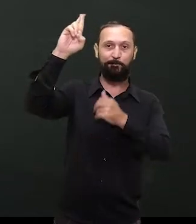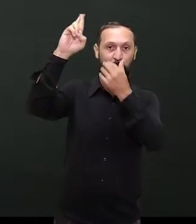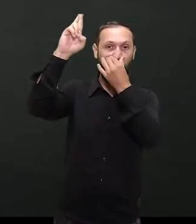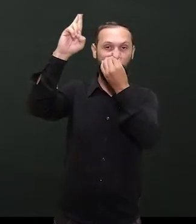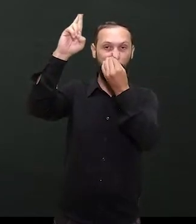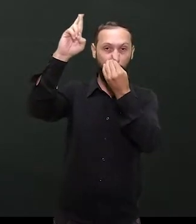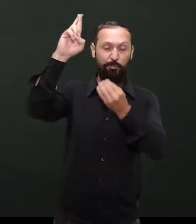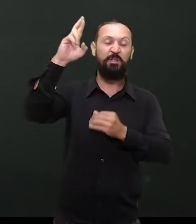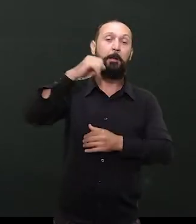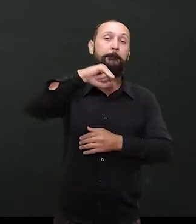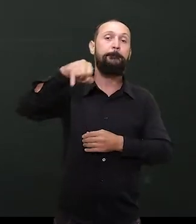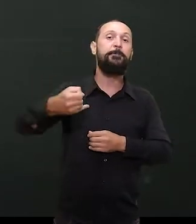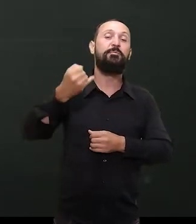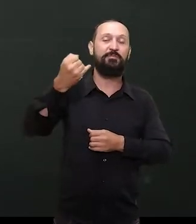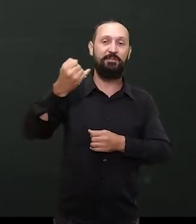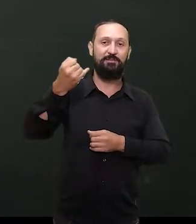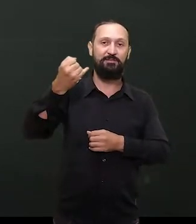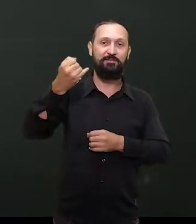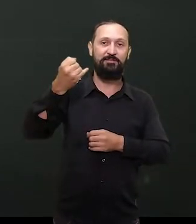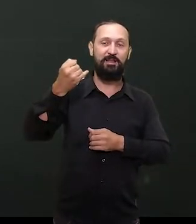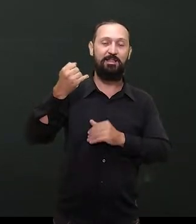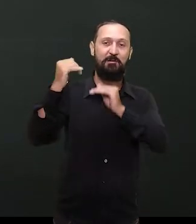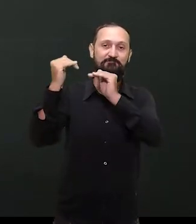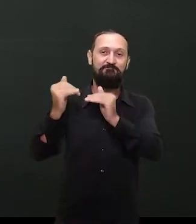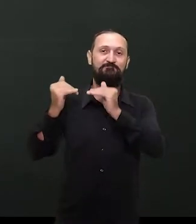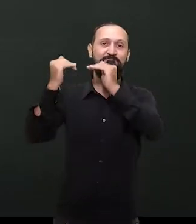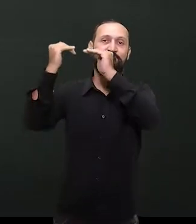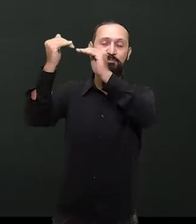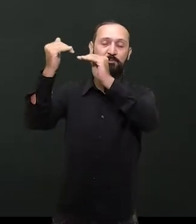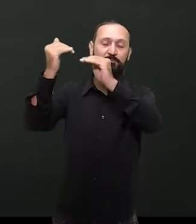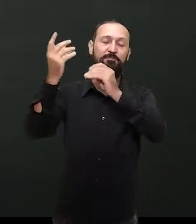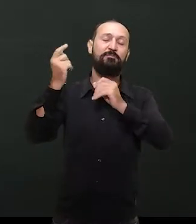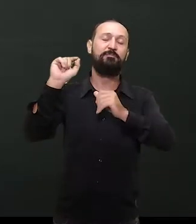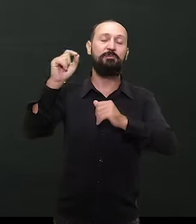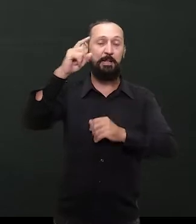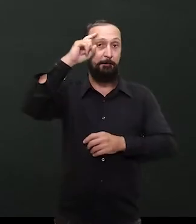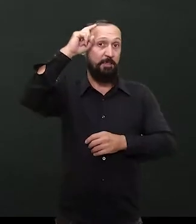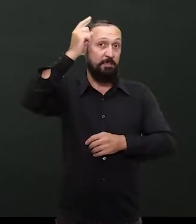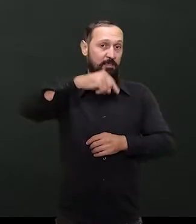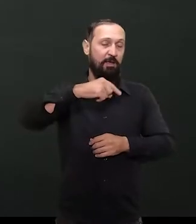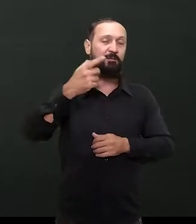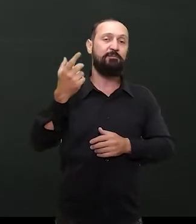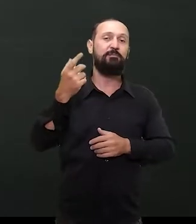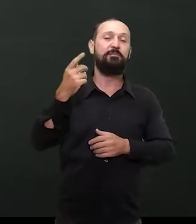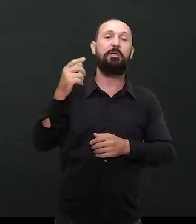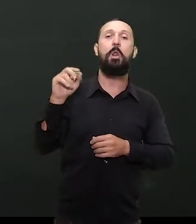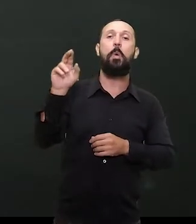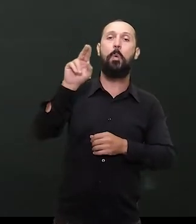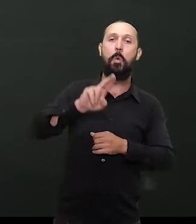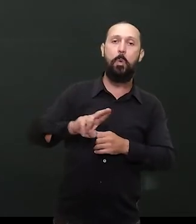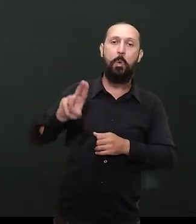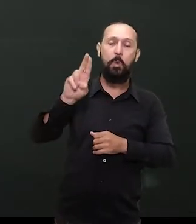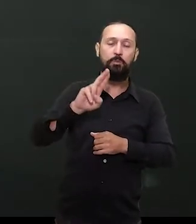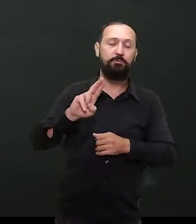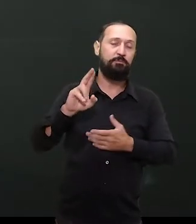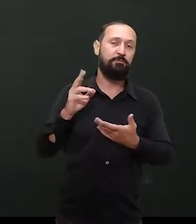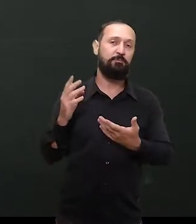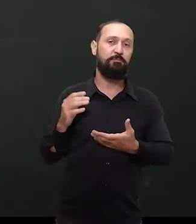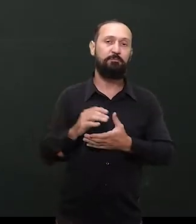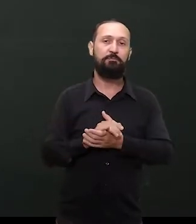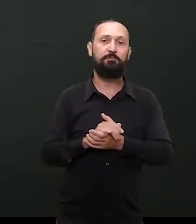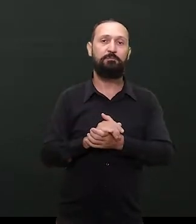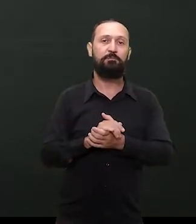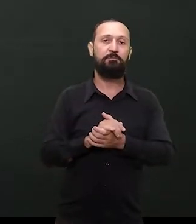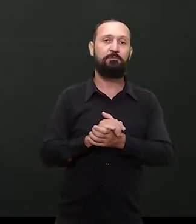se privilegia de ser muitas vezes um superior hierárquico e se utiliza dessa